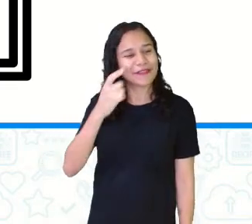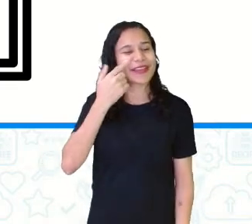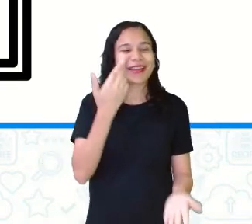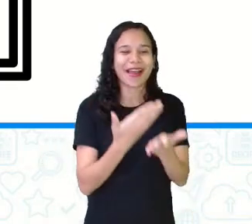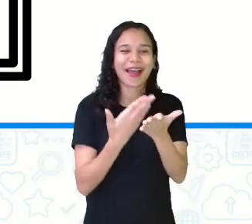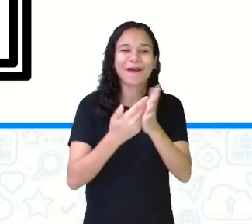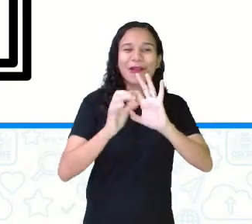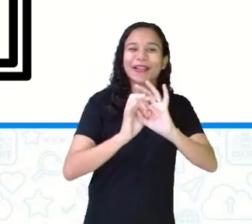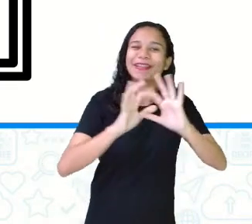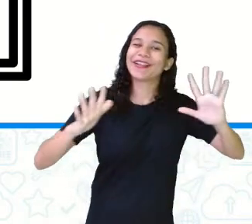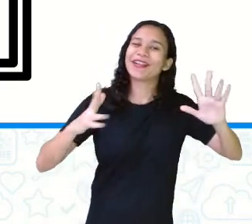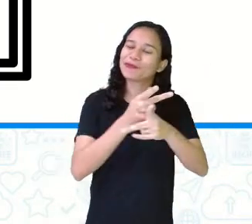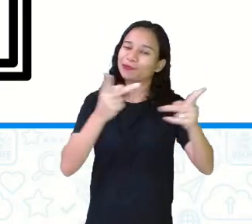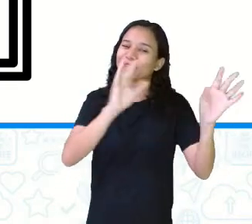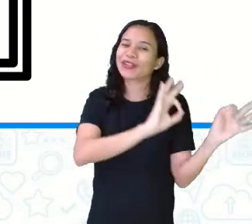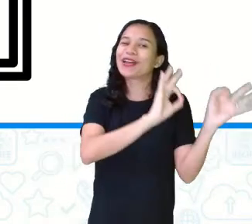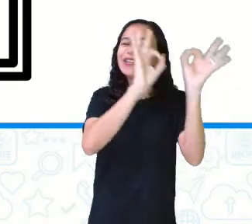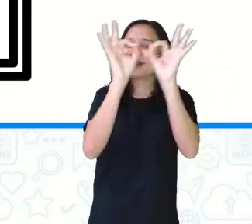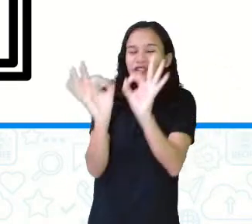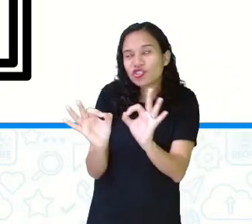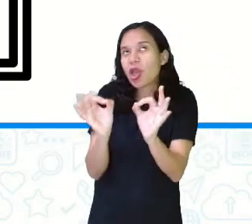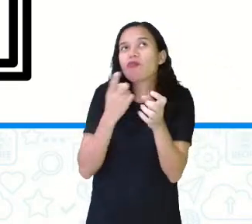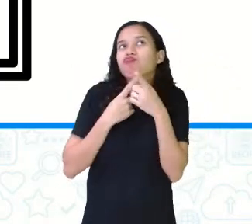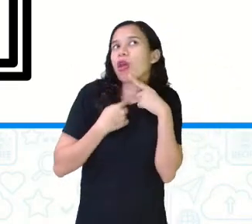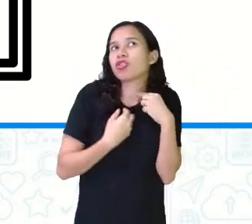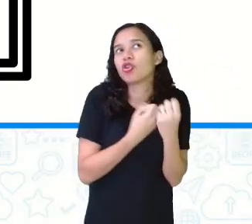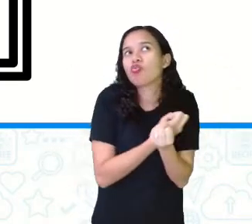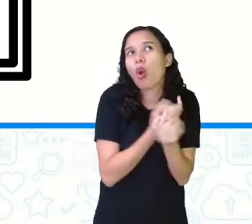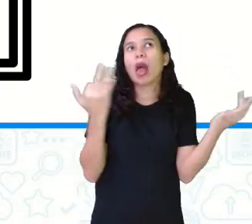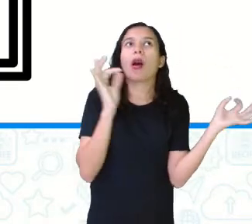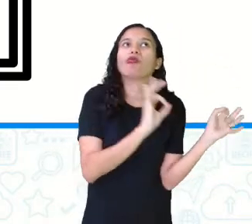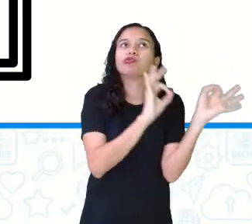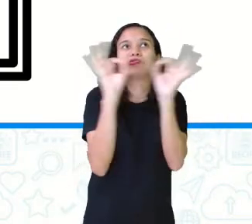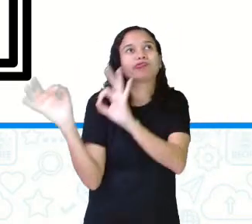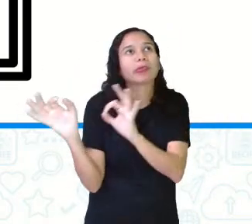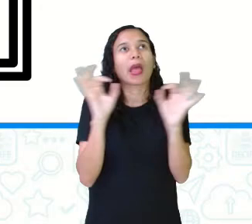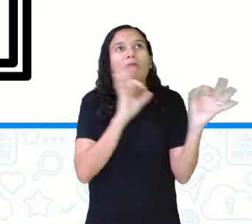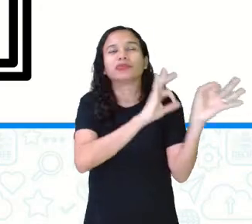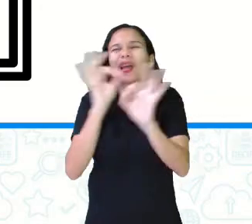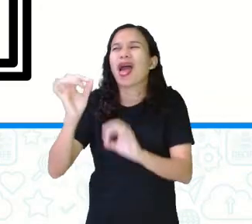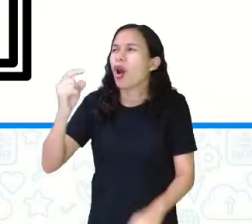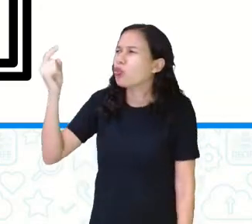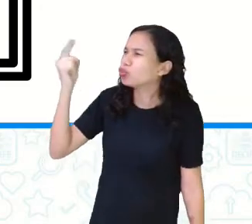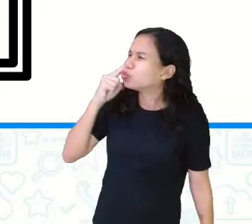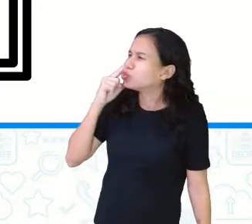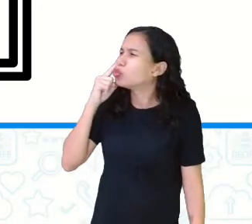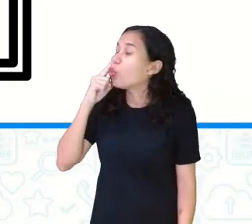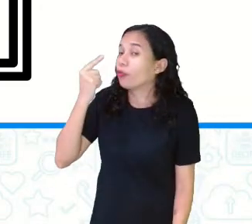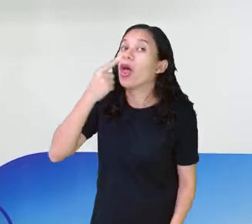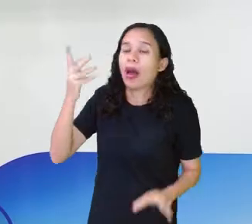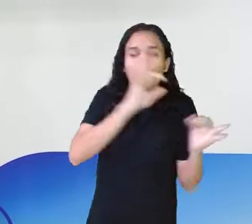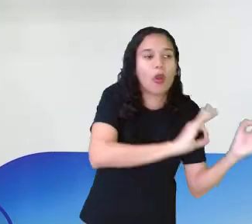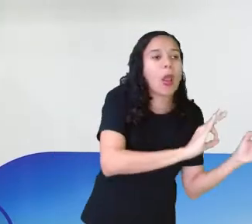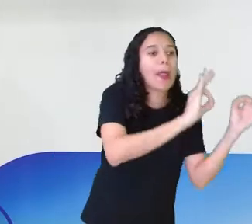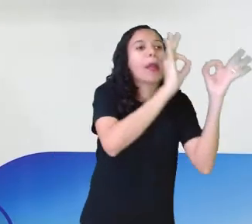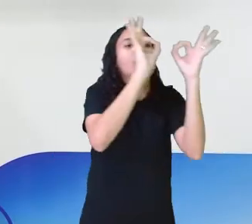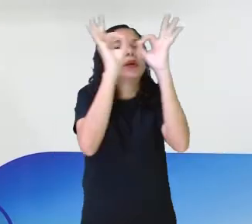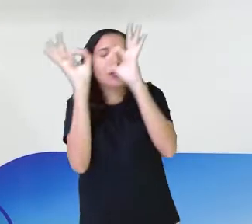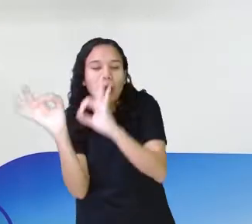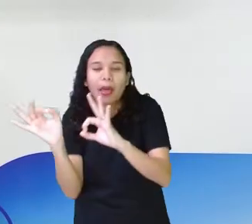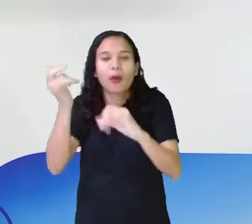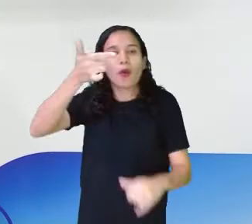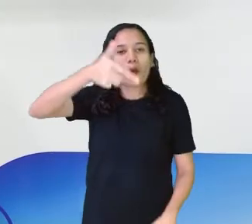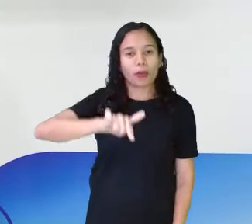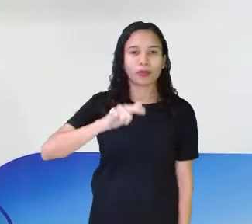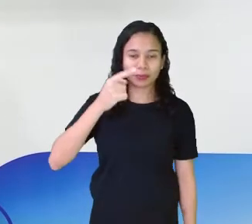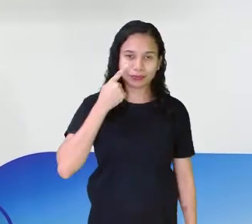lá disponíveis para você assistir quantas vezes quiser. Ficou com uma dúvida? Vai lá, volta a aula